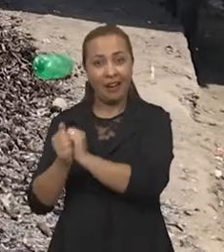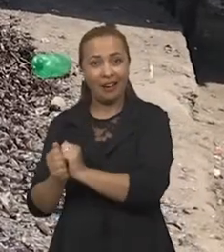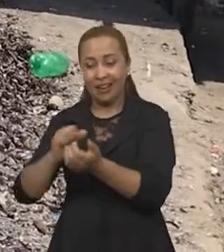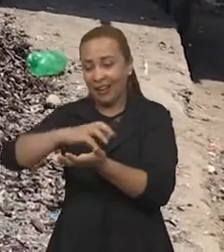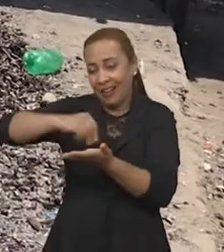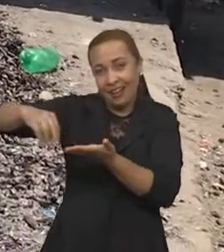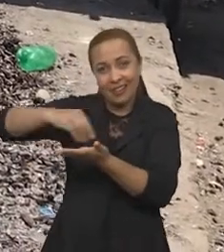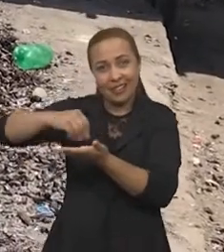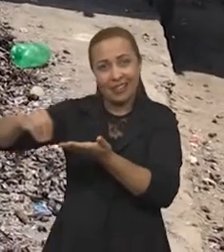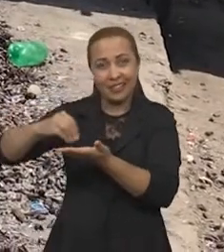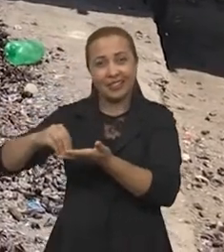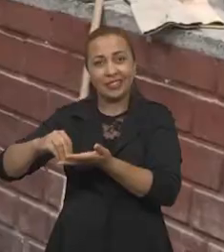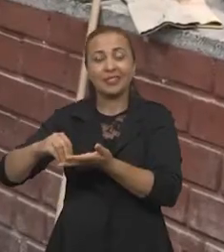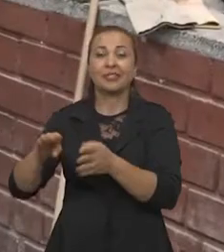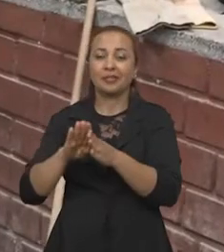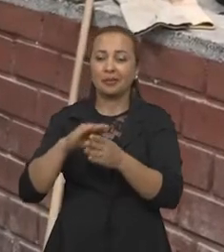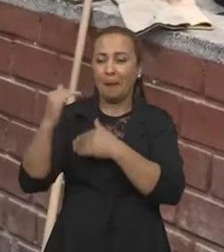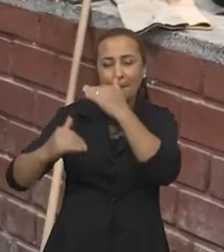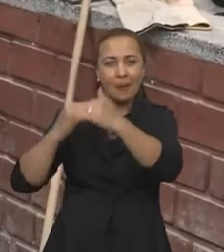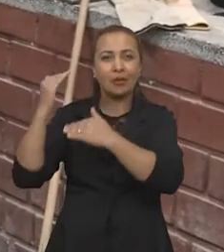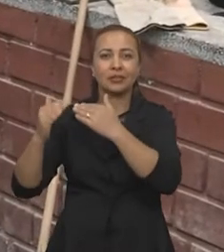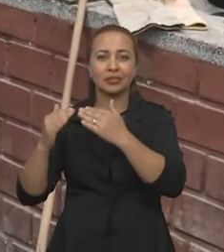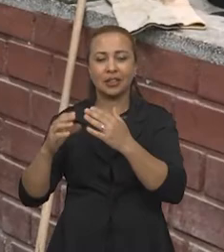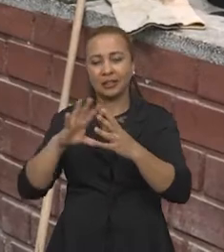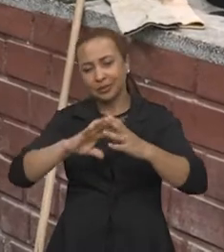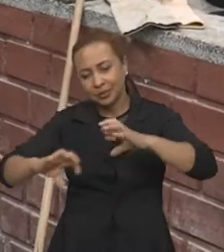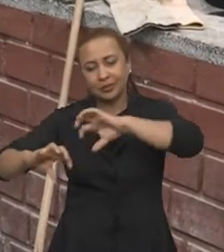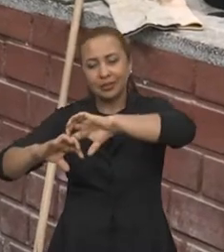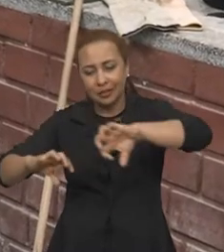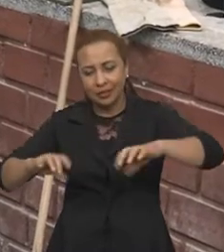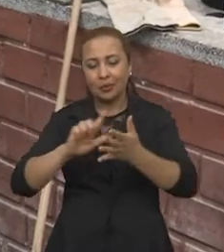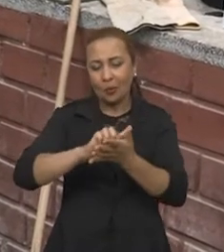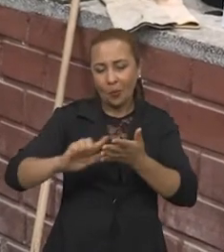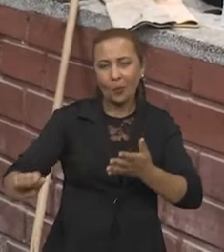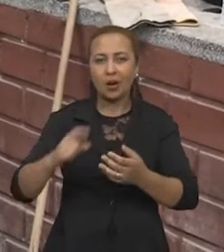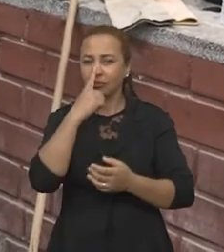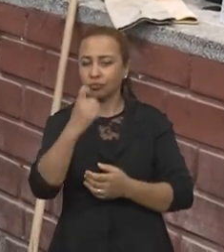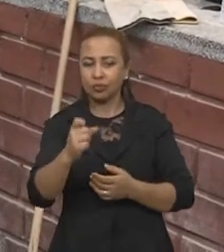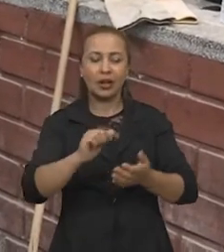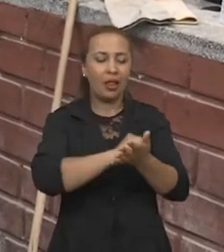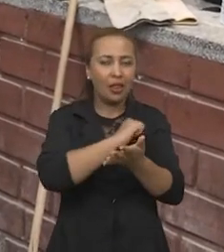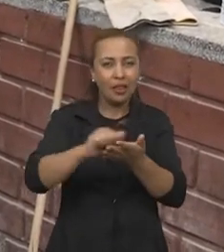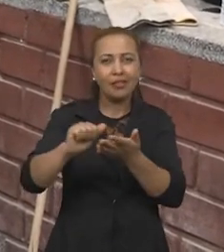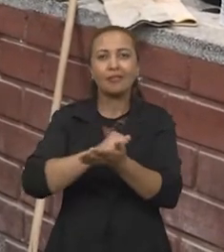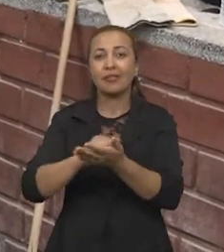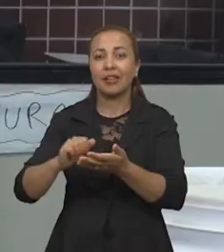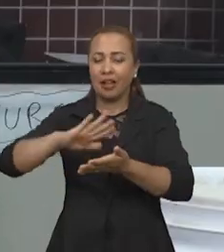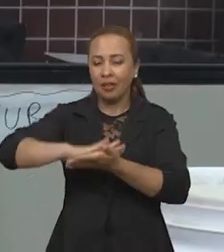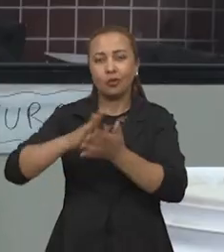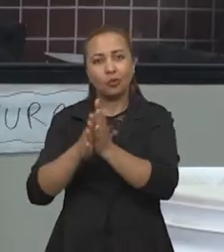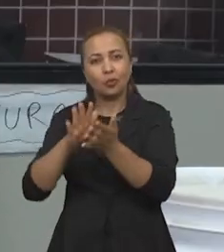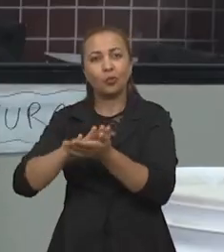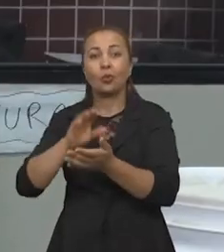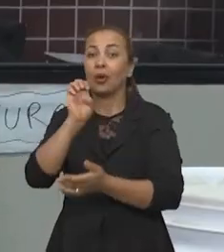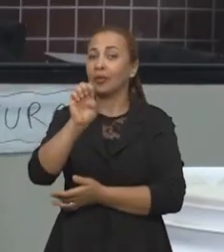a coleta das conchas na Ilha de Deus, passamos por um processo de triagem para tirar as impurezas, resto de lixo, lavagem. A